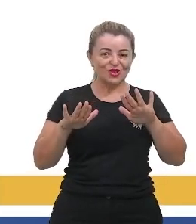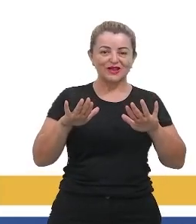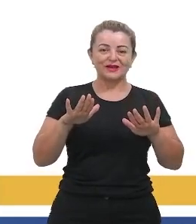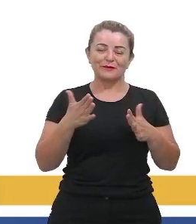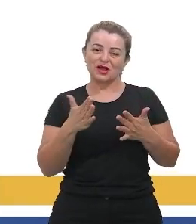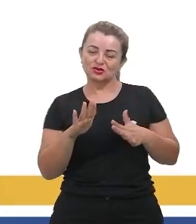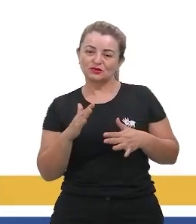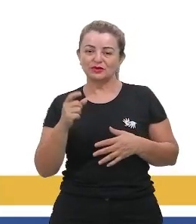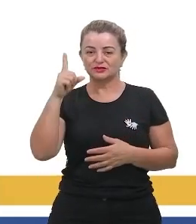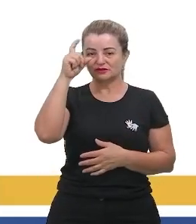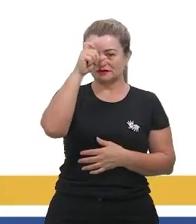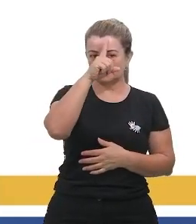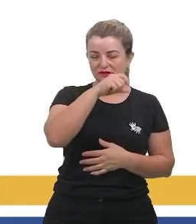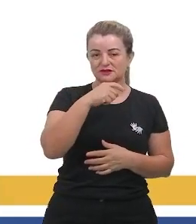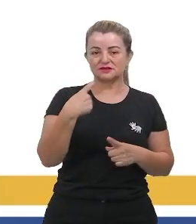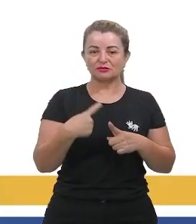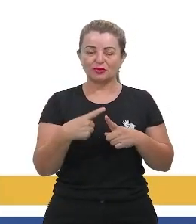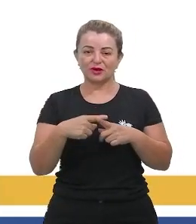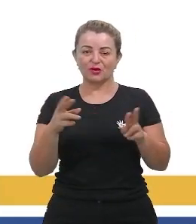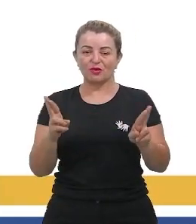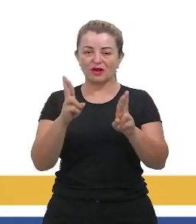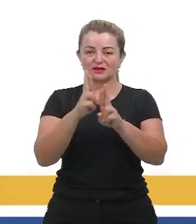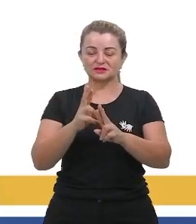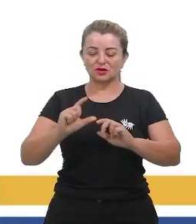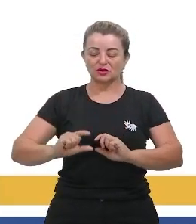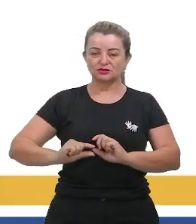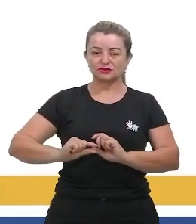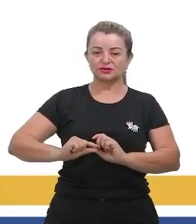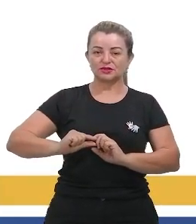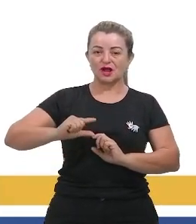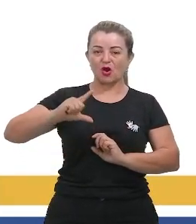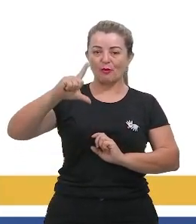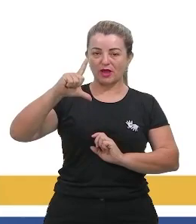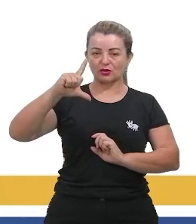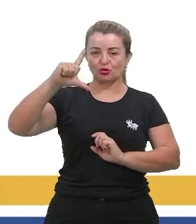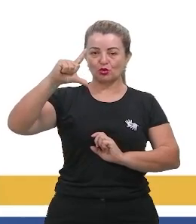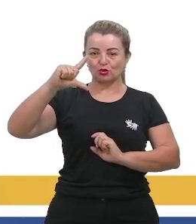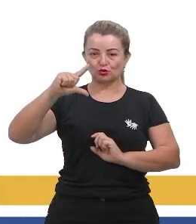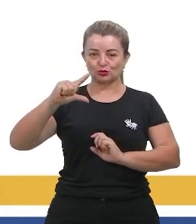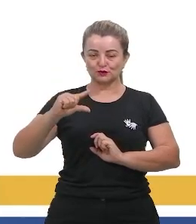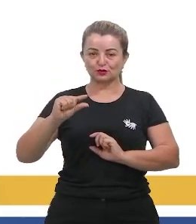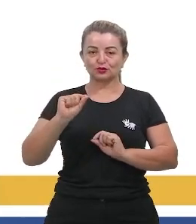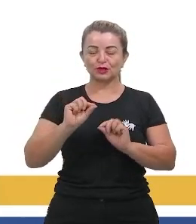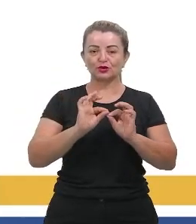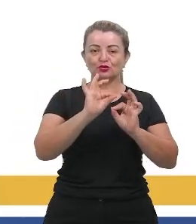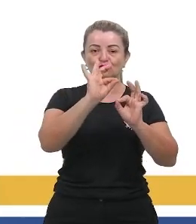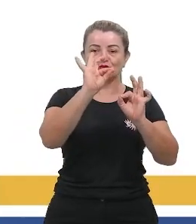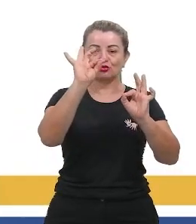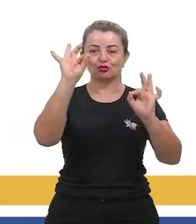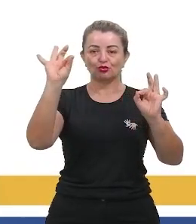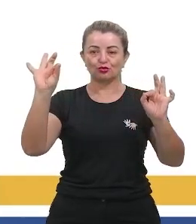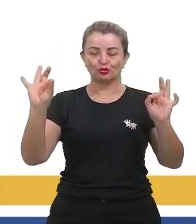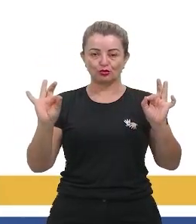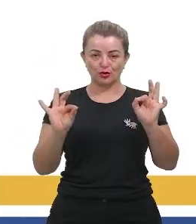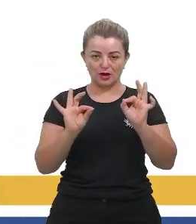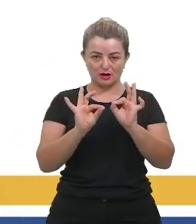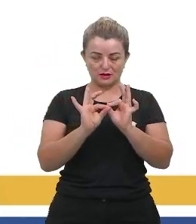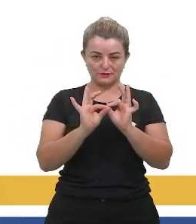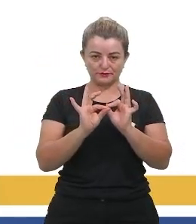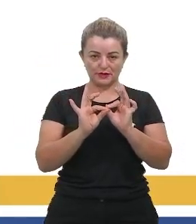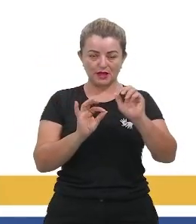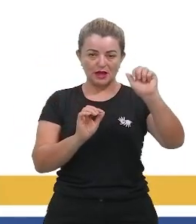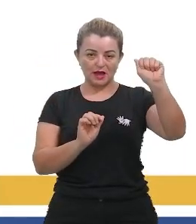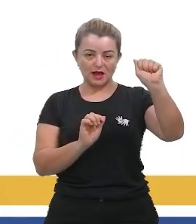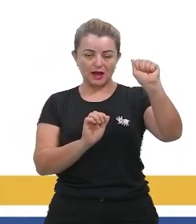relação de aumento ou diminuição do arco, aí você já consegue definir essa questão. Vamos a ela. Sejam A e B